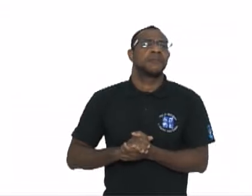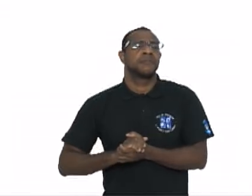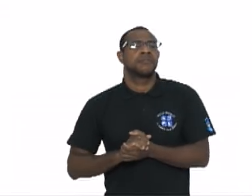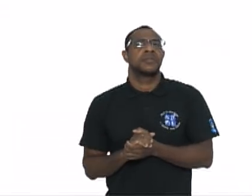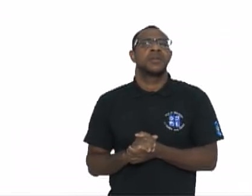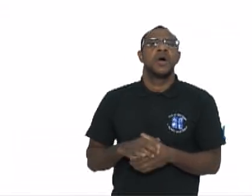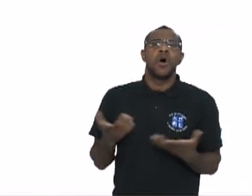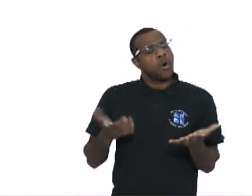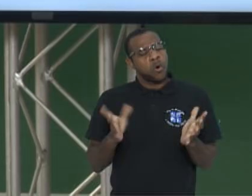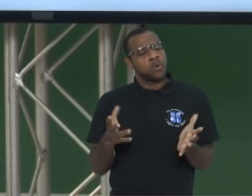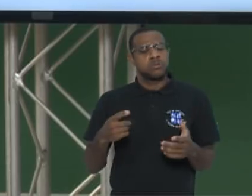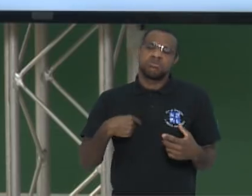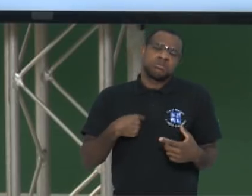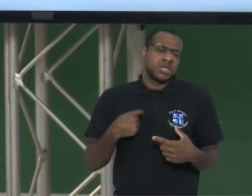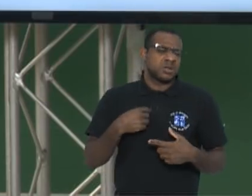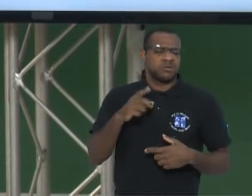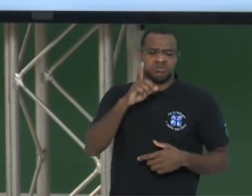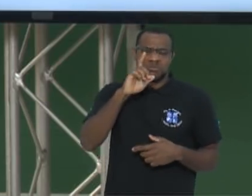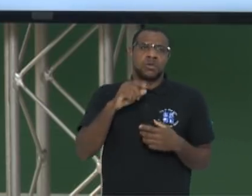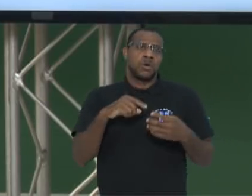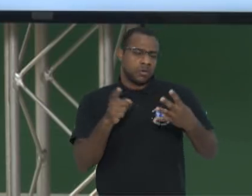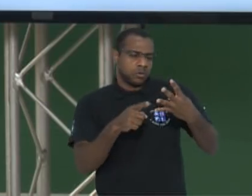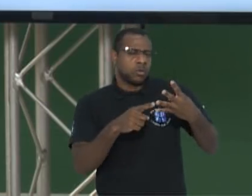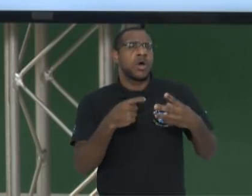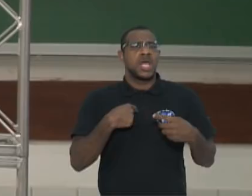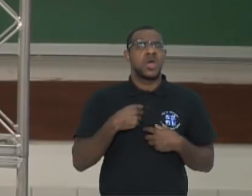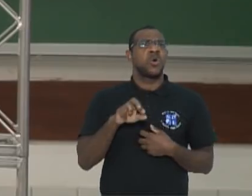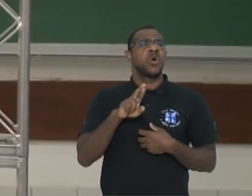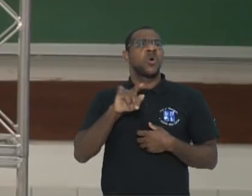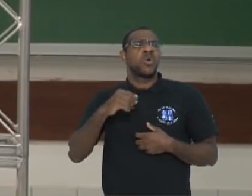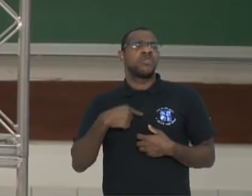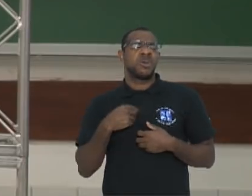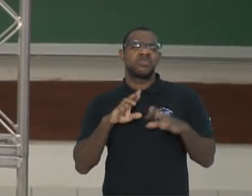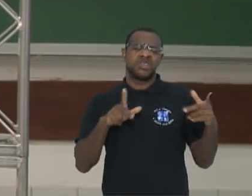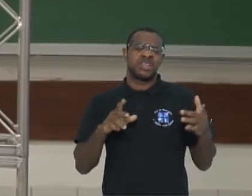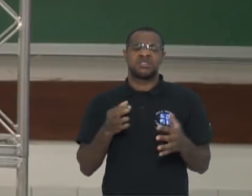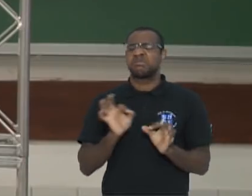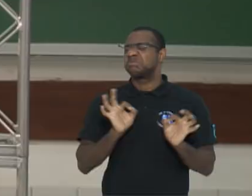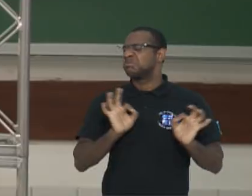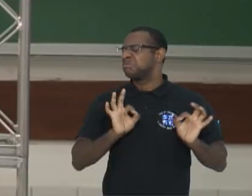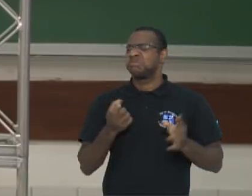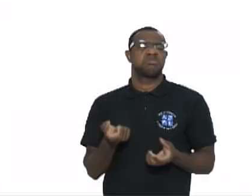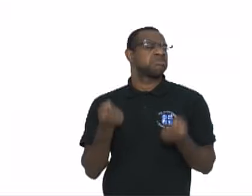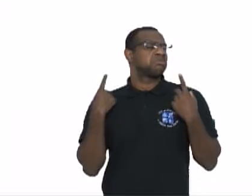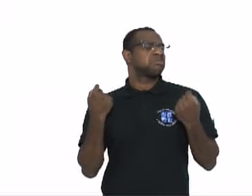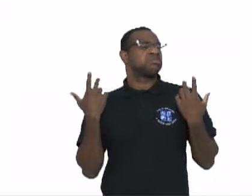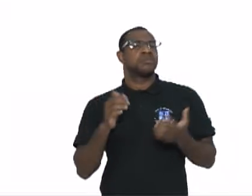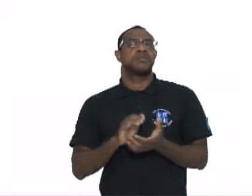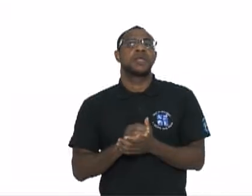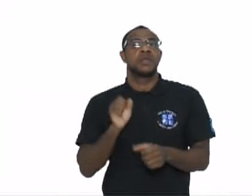não fazia diferença. O que vocês acham dessa? Mais um tempinho para vocês tentarem acertar essa.